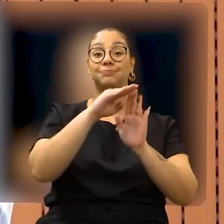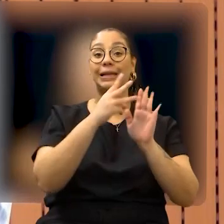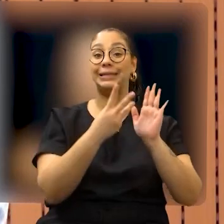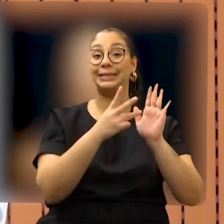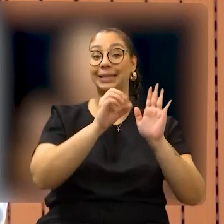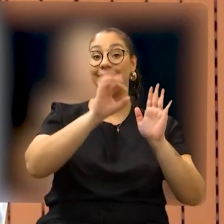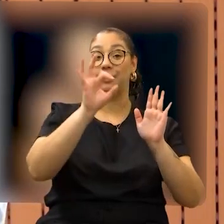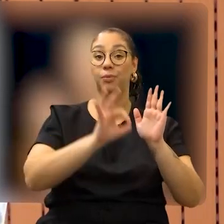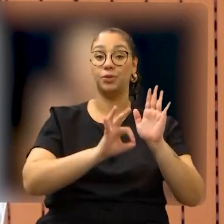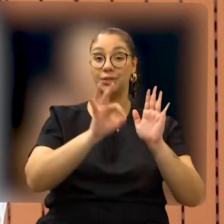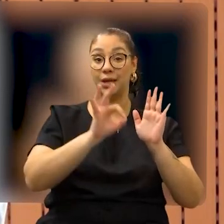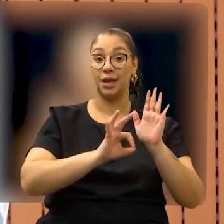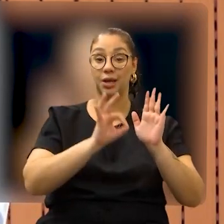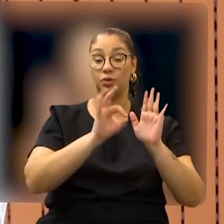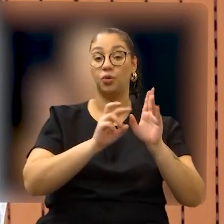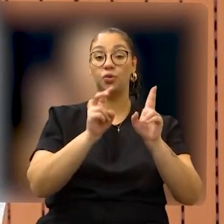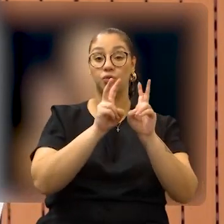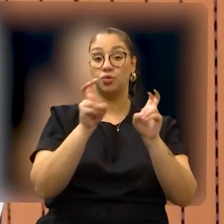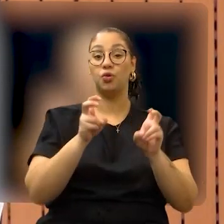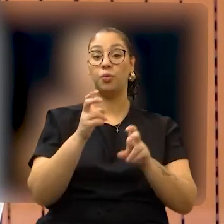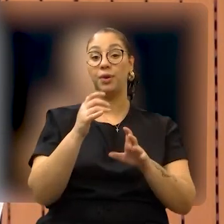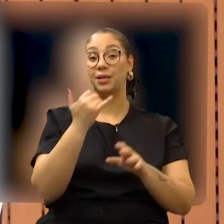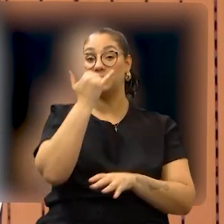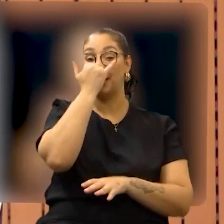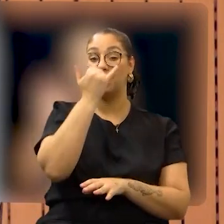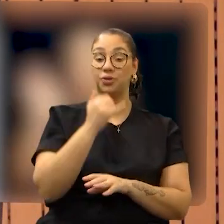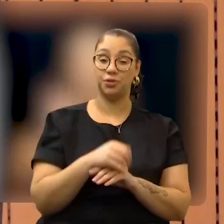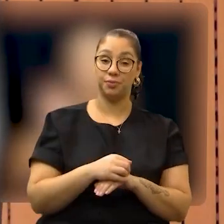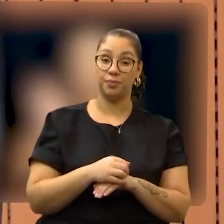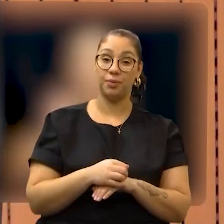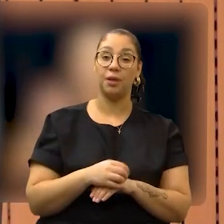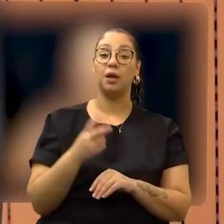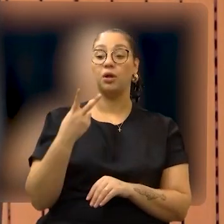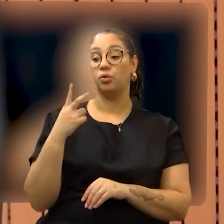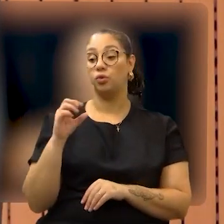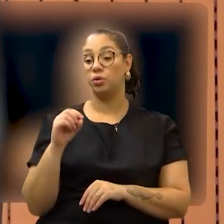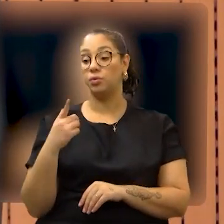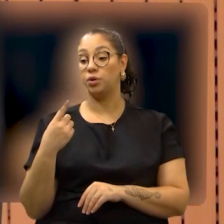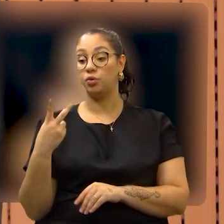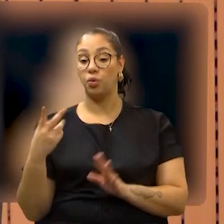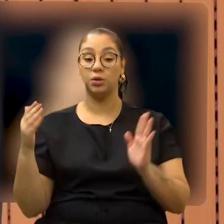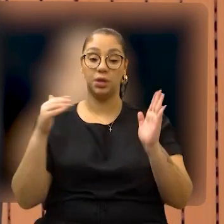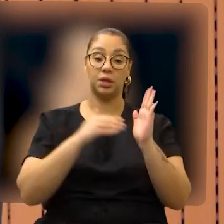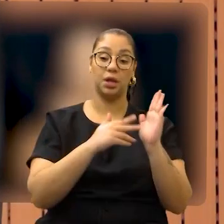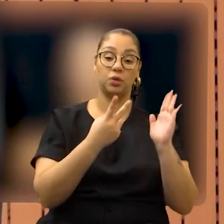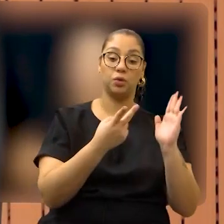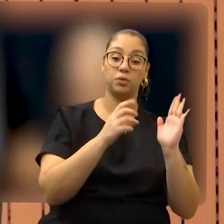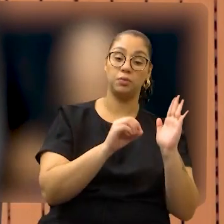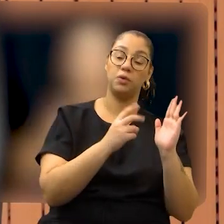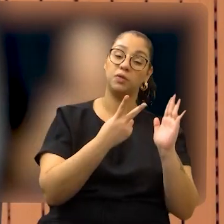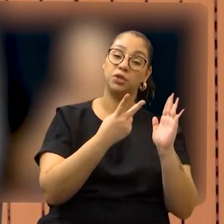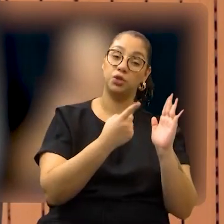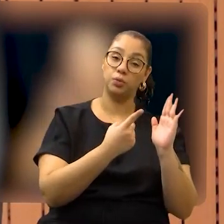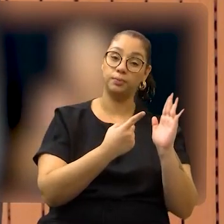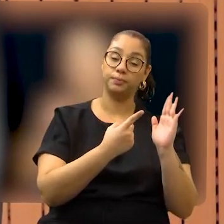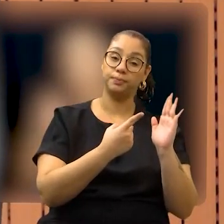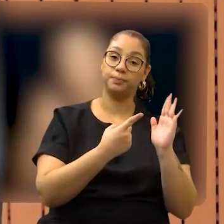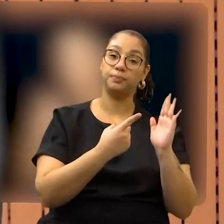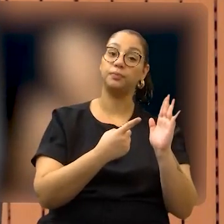de 30% nessa relação de acidente aí. Entre 2012 e